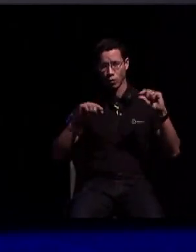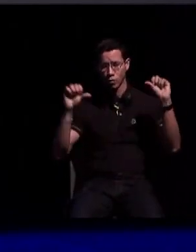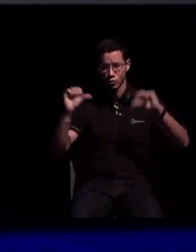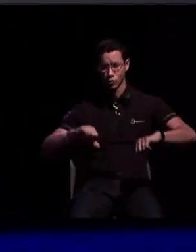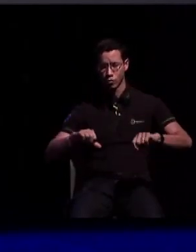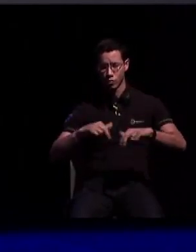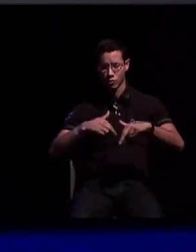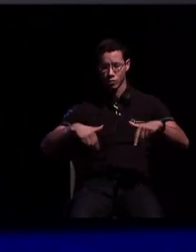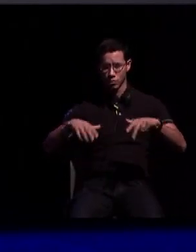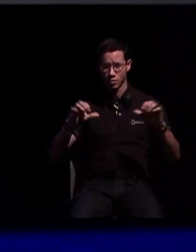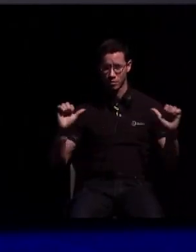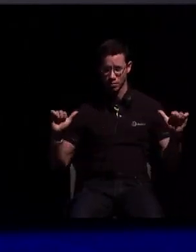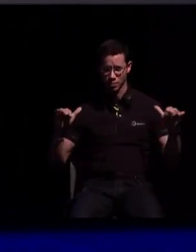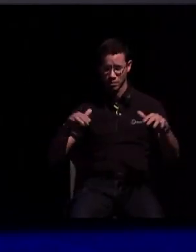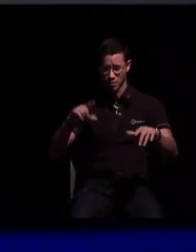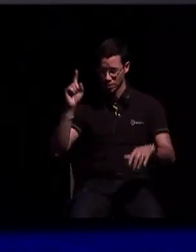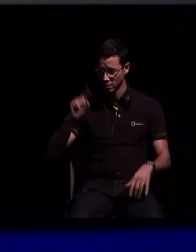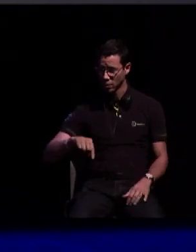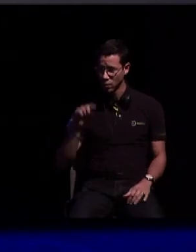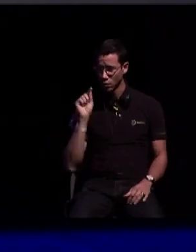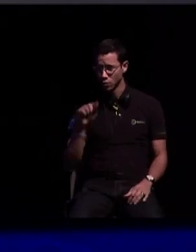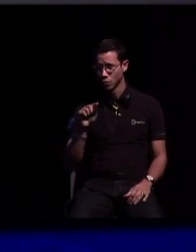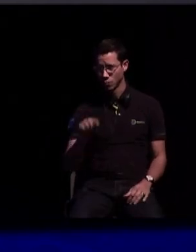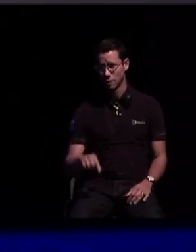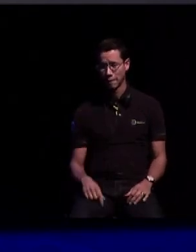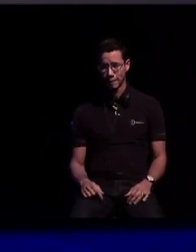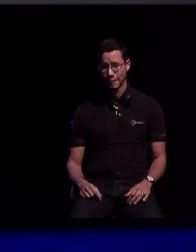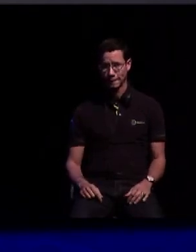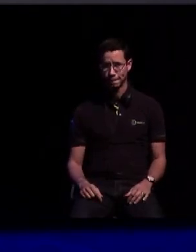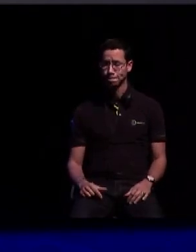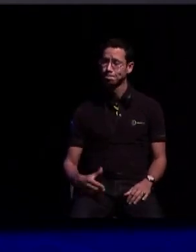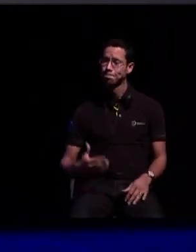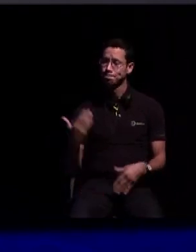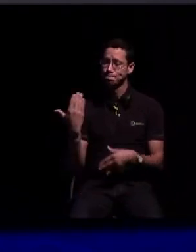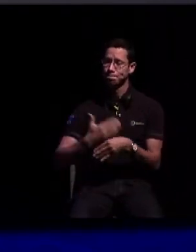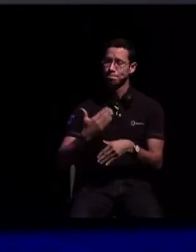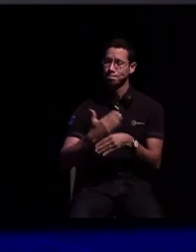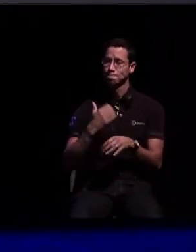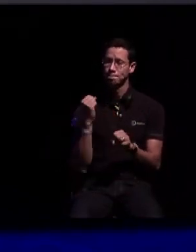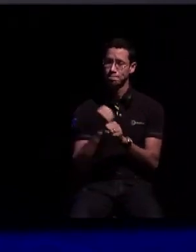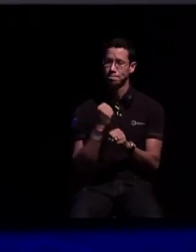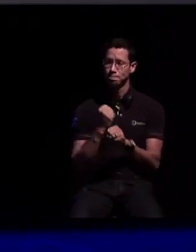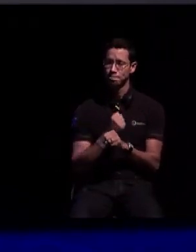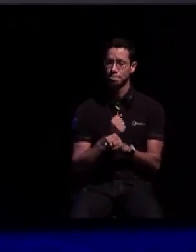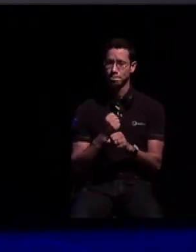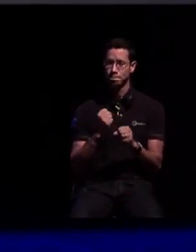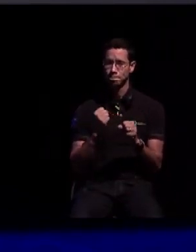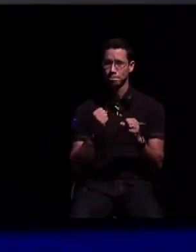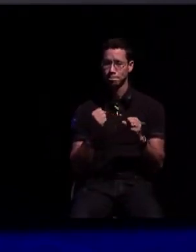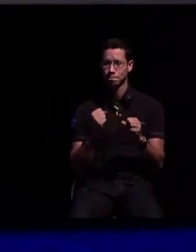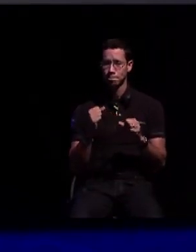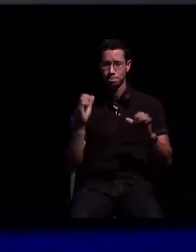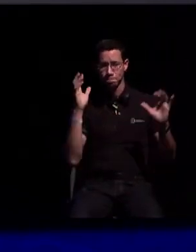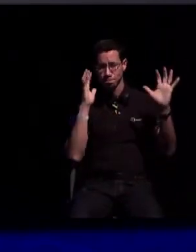massa, que é o fato de que você constrói representações que